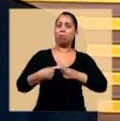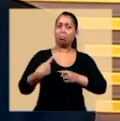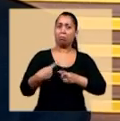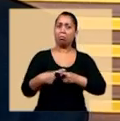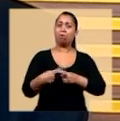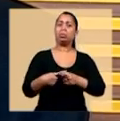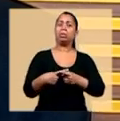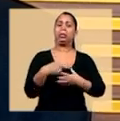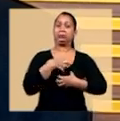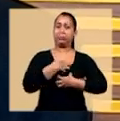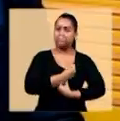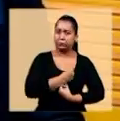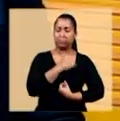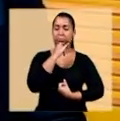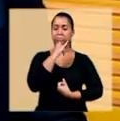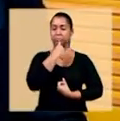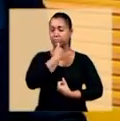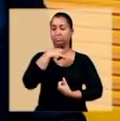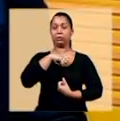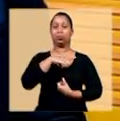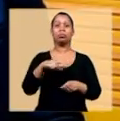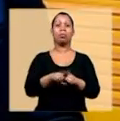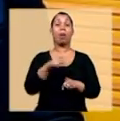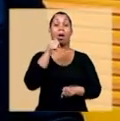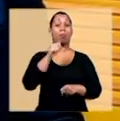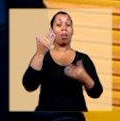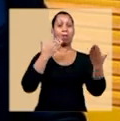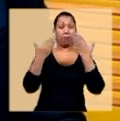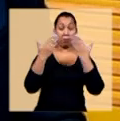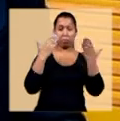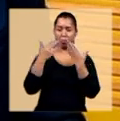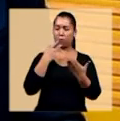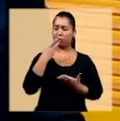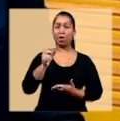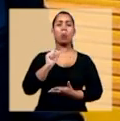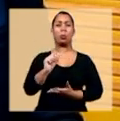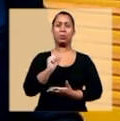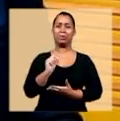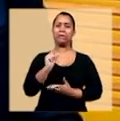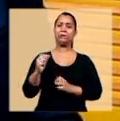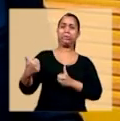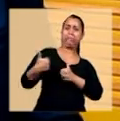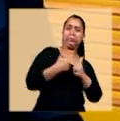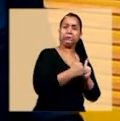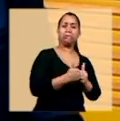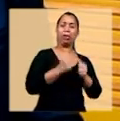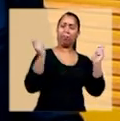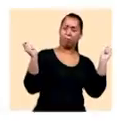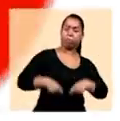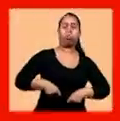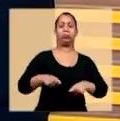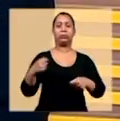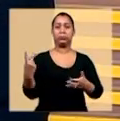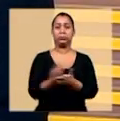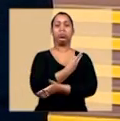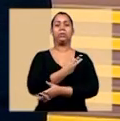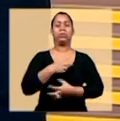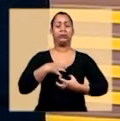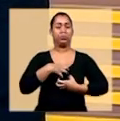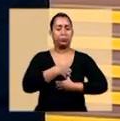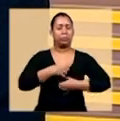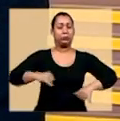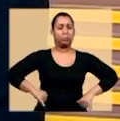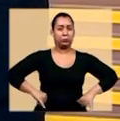por dano extrapatrimonial. A psicóloga Ingrid Bergamo alerta sobre os danos que o assédio moral pode provocar. Desde um